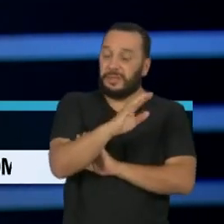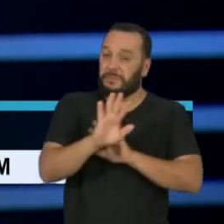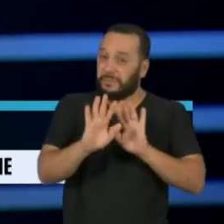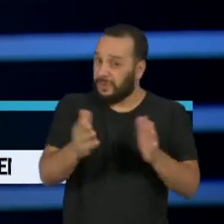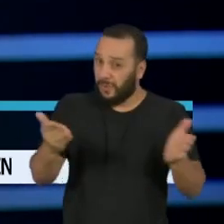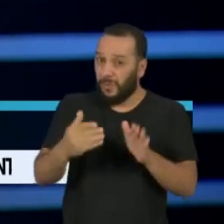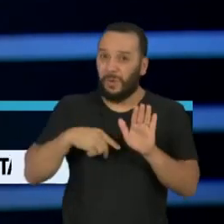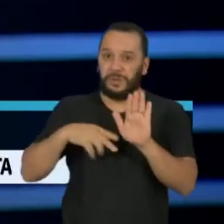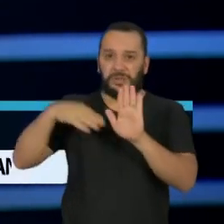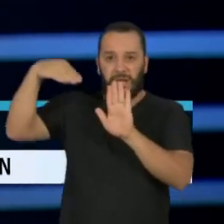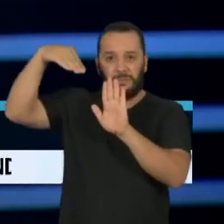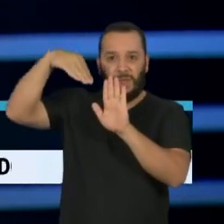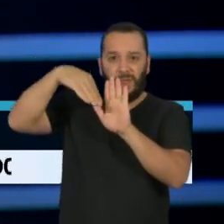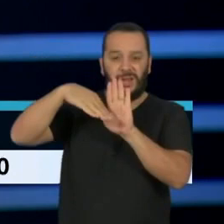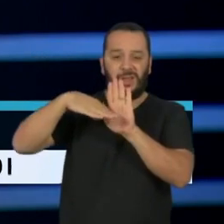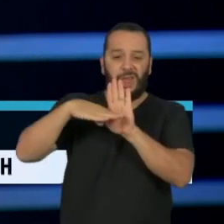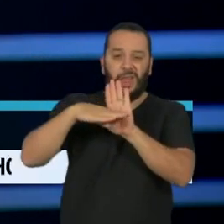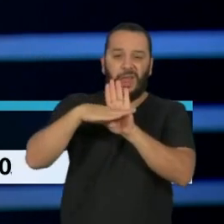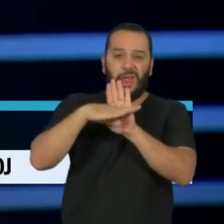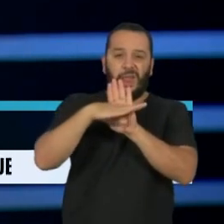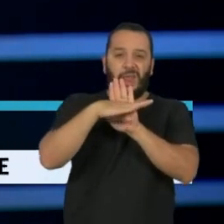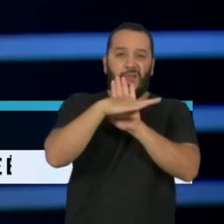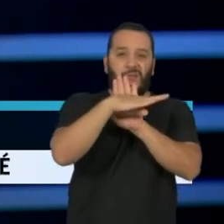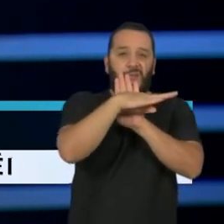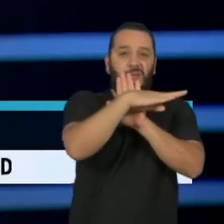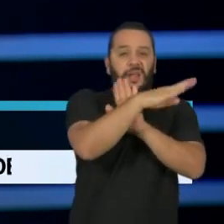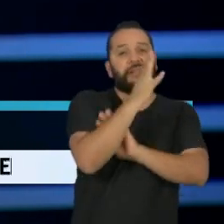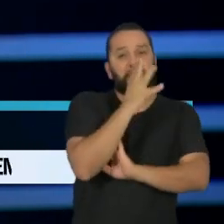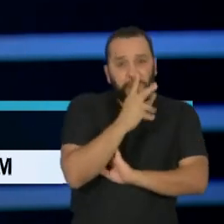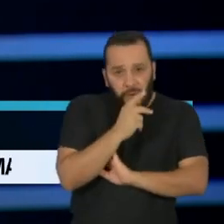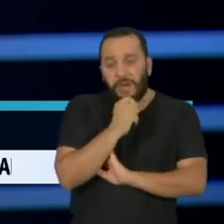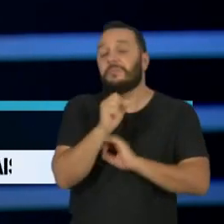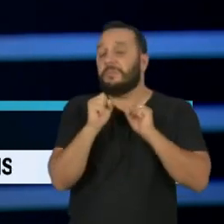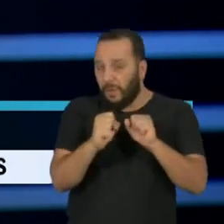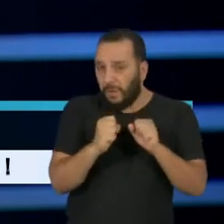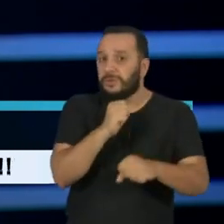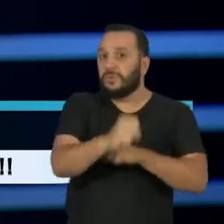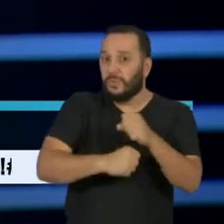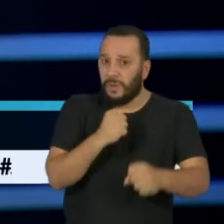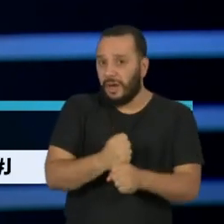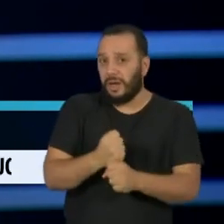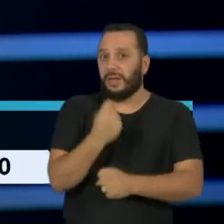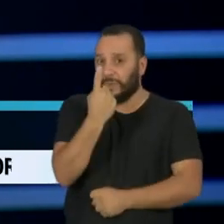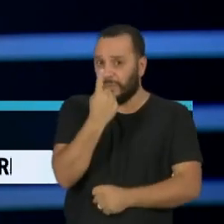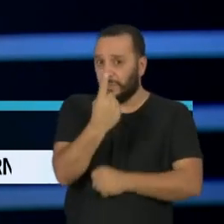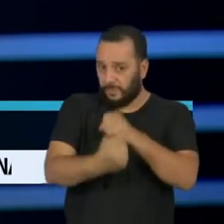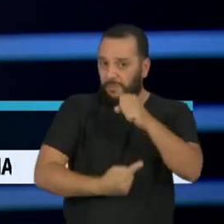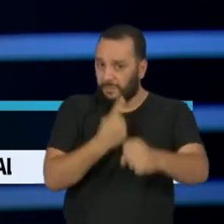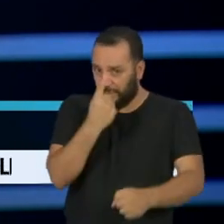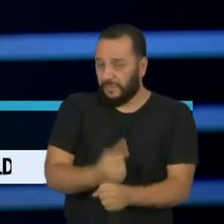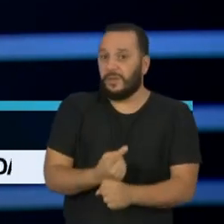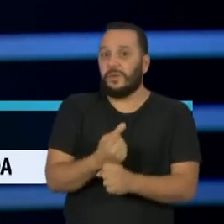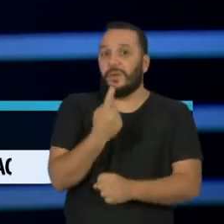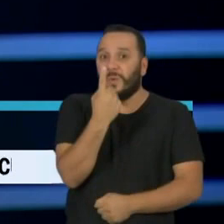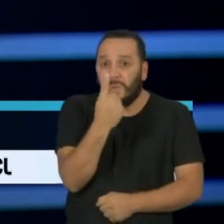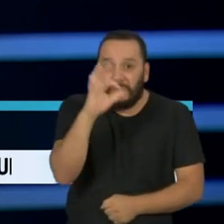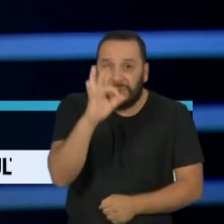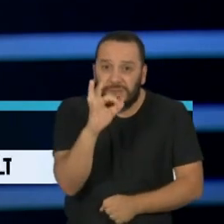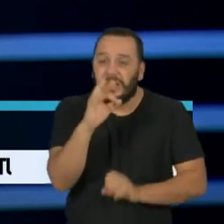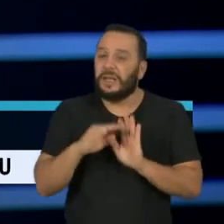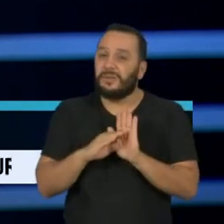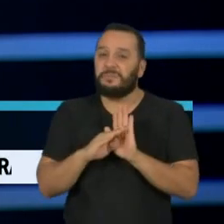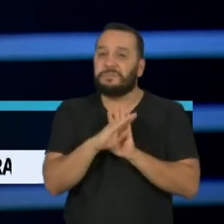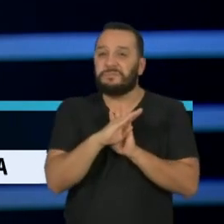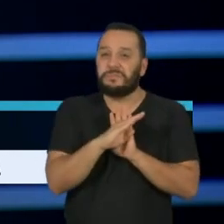muito lentamente. Eu diria que a gente corre um enorme risco de ter mais um ano de 1%. Um ano, crescer 1% num país como o Brasil,